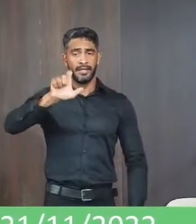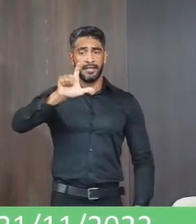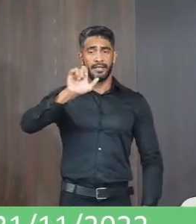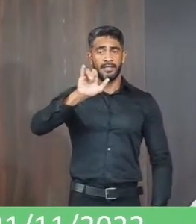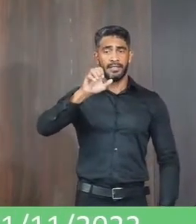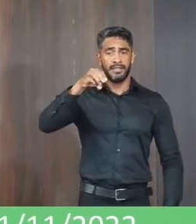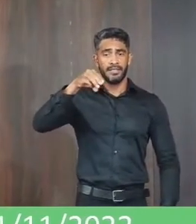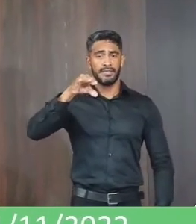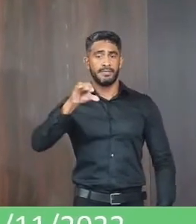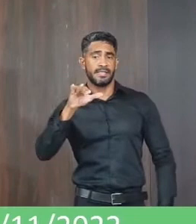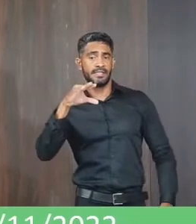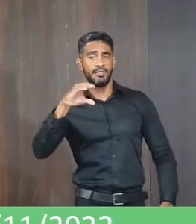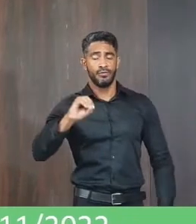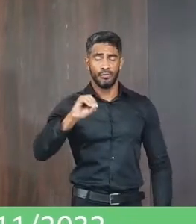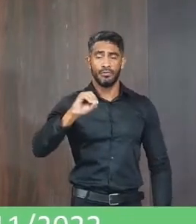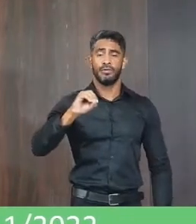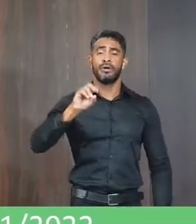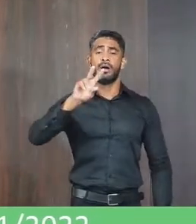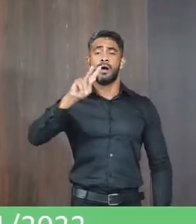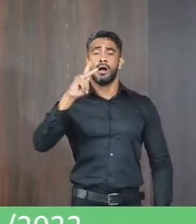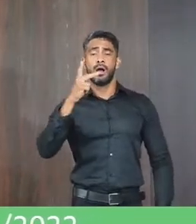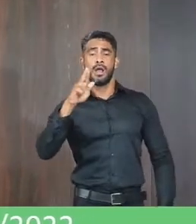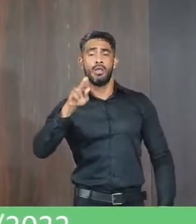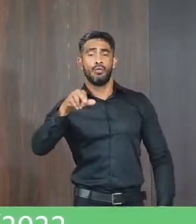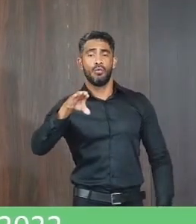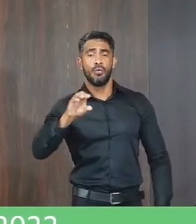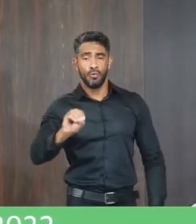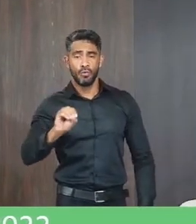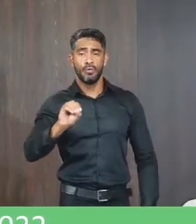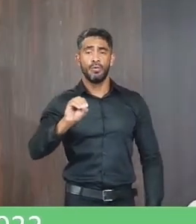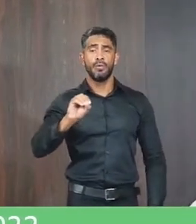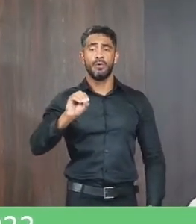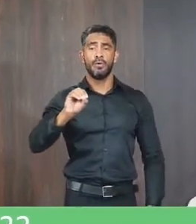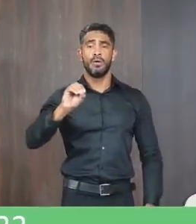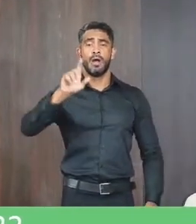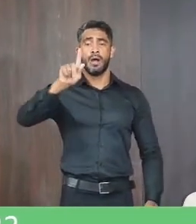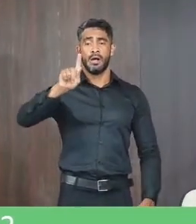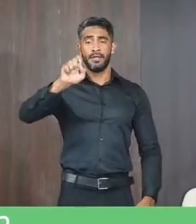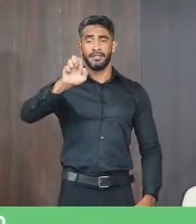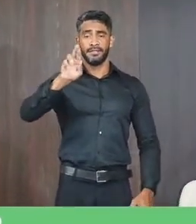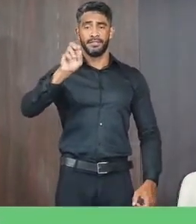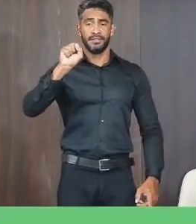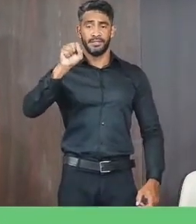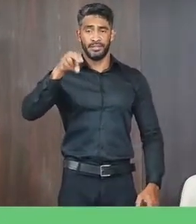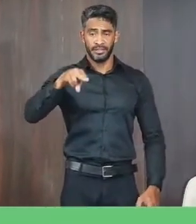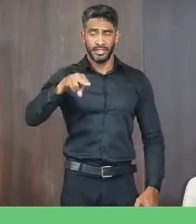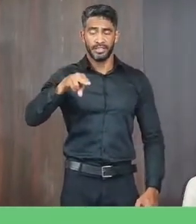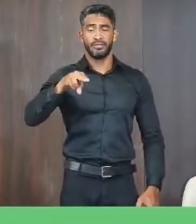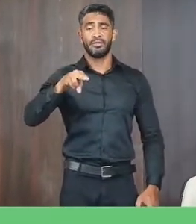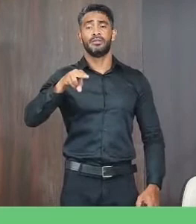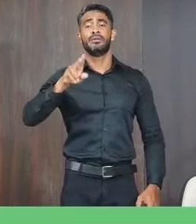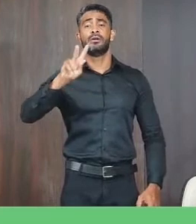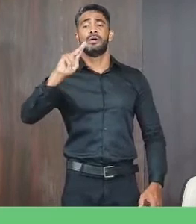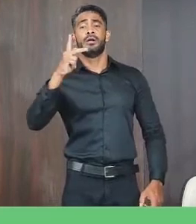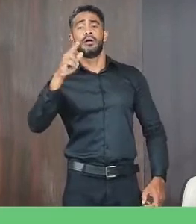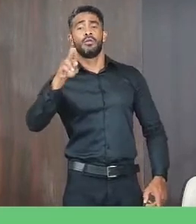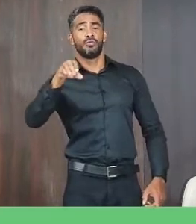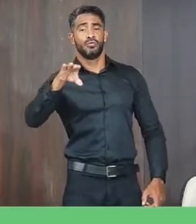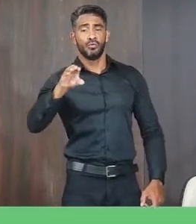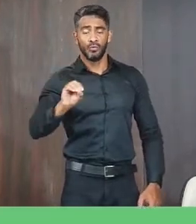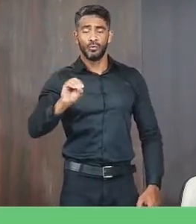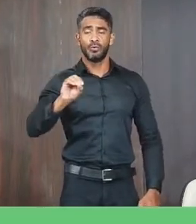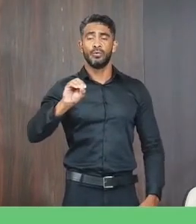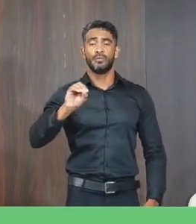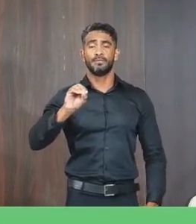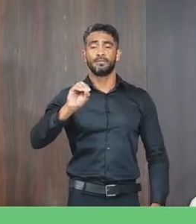Elismarcio Borges Ferreira, Hugo Gerson do Espírito Santo de Souza, Hugo Leonardo